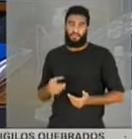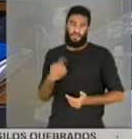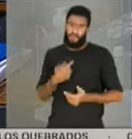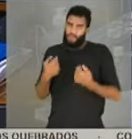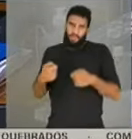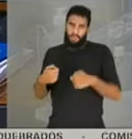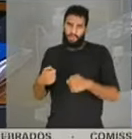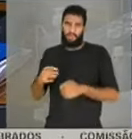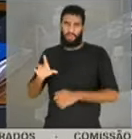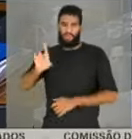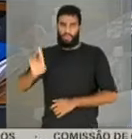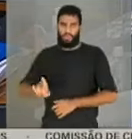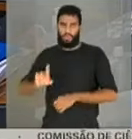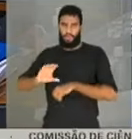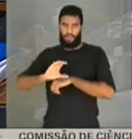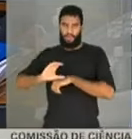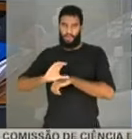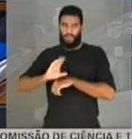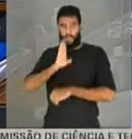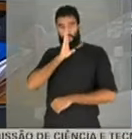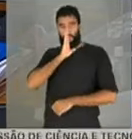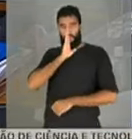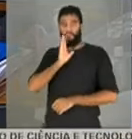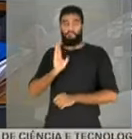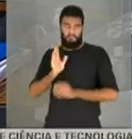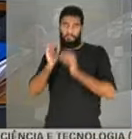sempre, do direito constitucional, do direito ao silêncio.